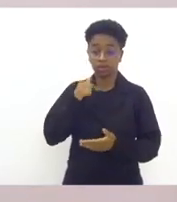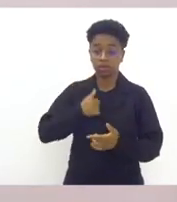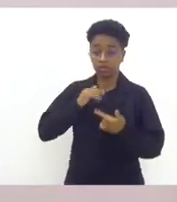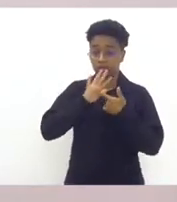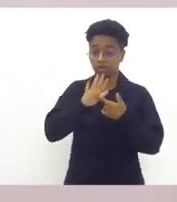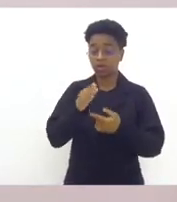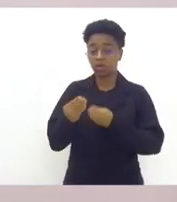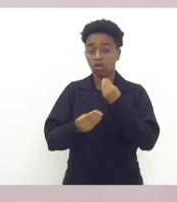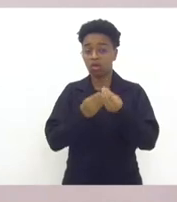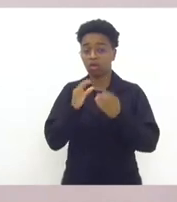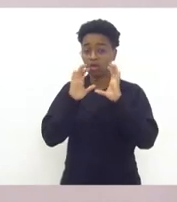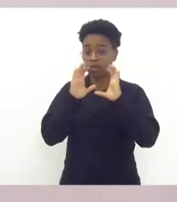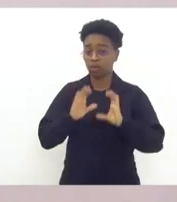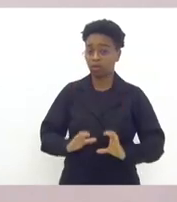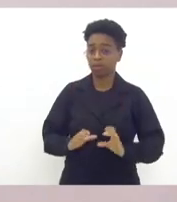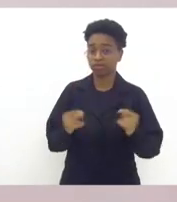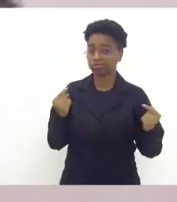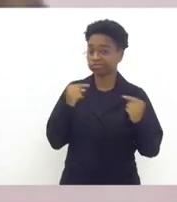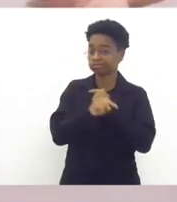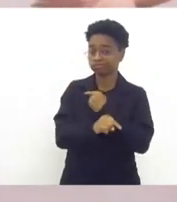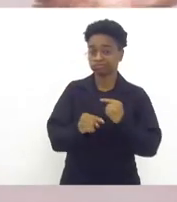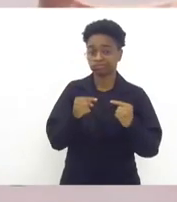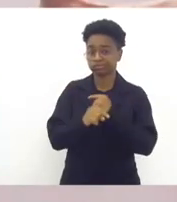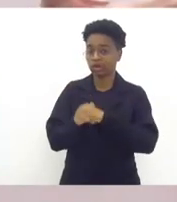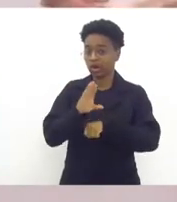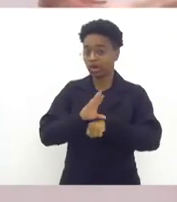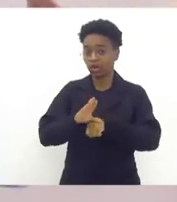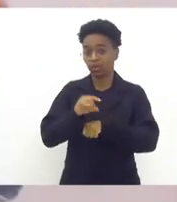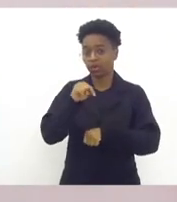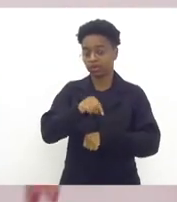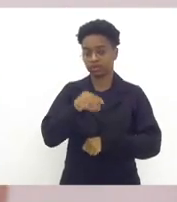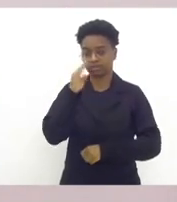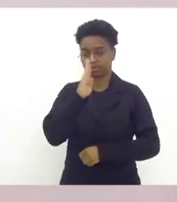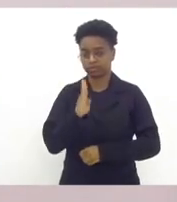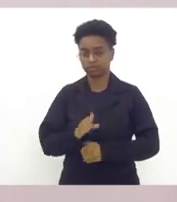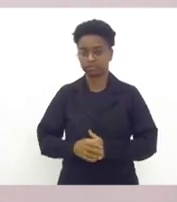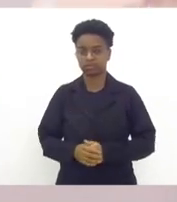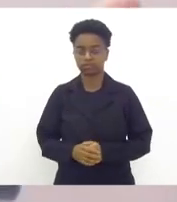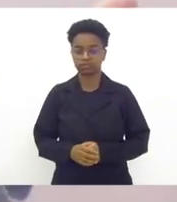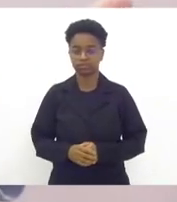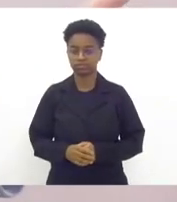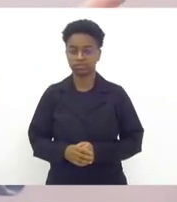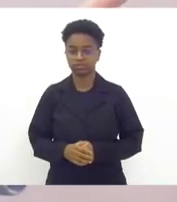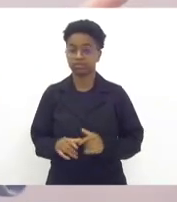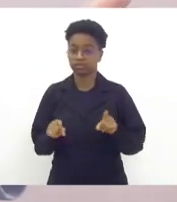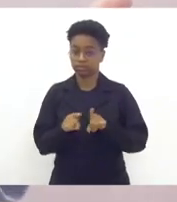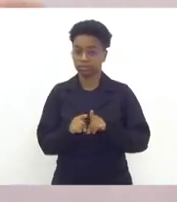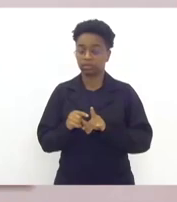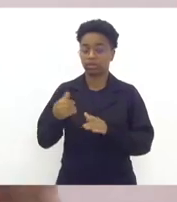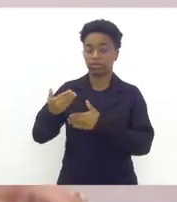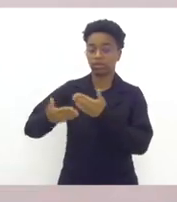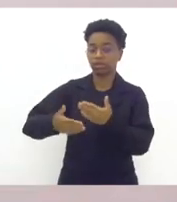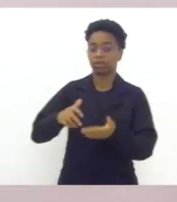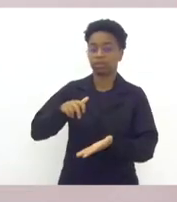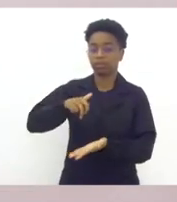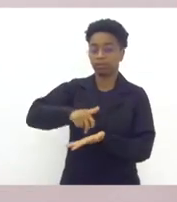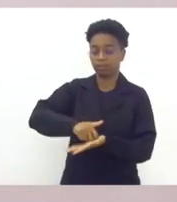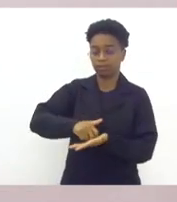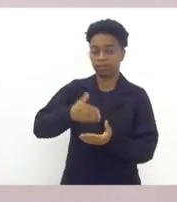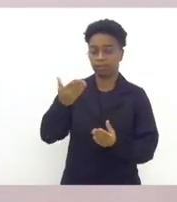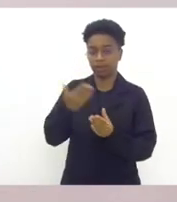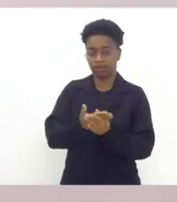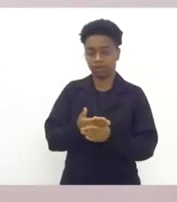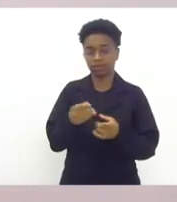como o comportamento ele é contraditório à Constituição brasileira. Né? Até o processo penal, que é